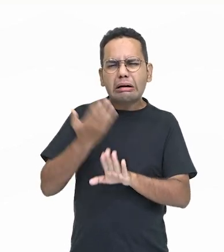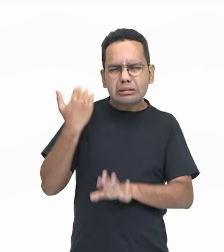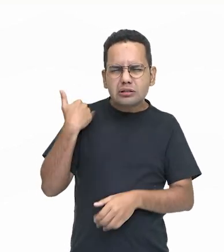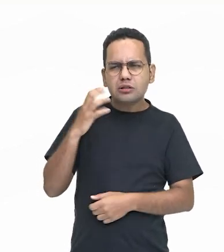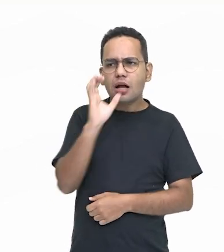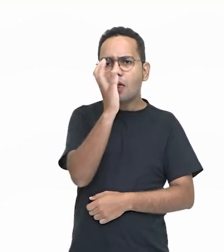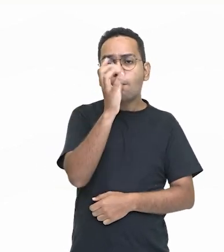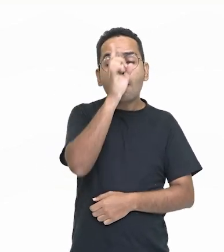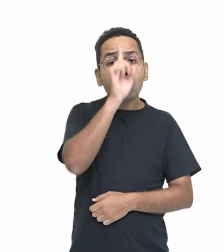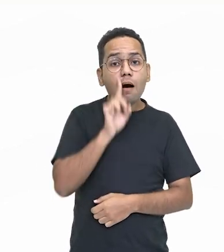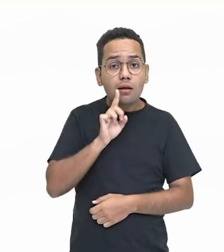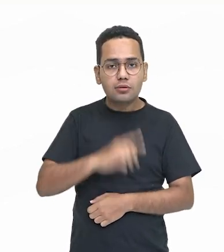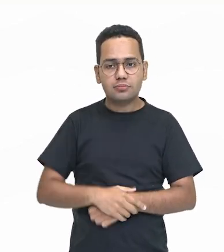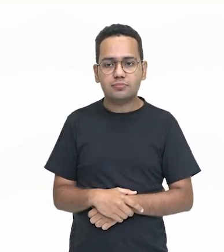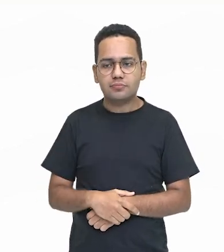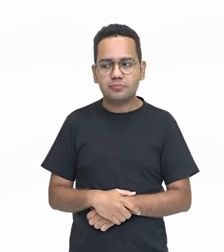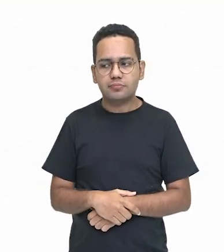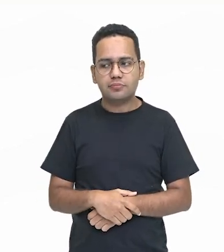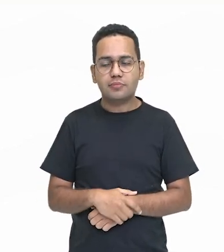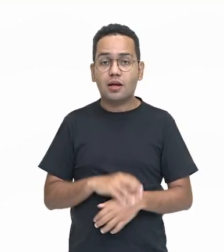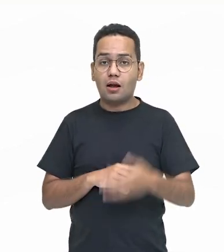10 lâmpadas